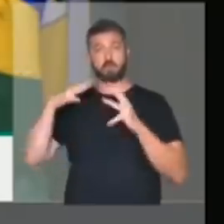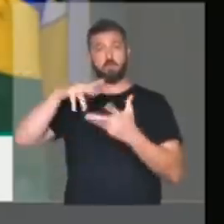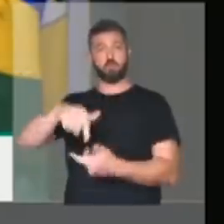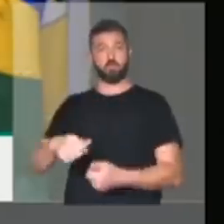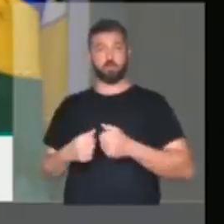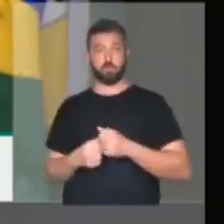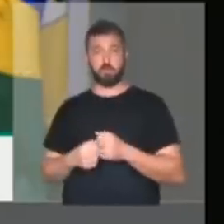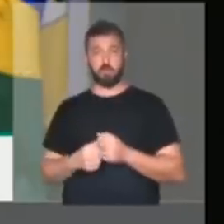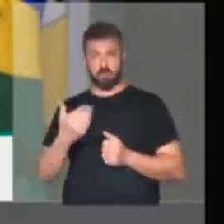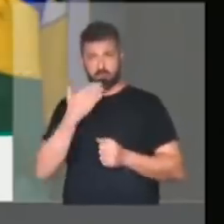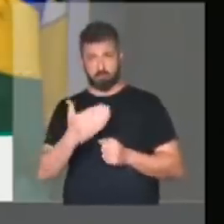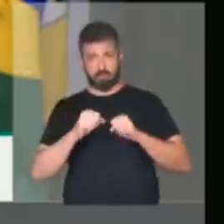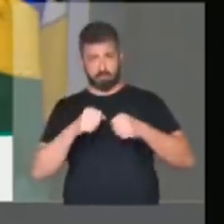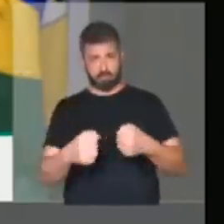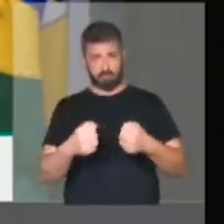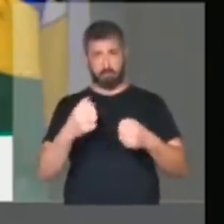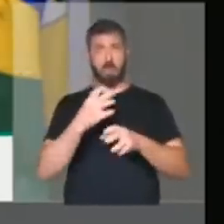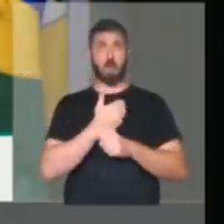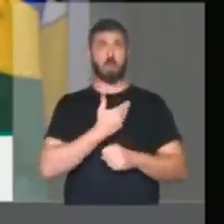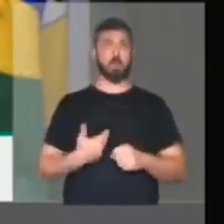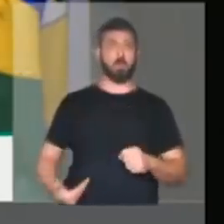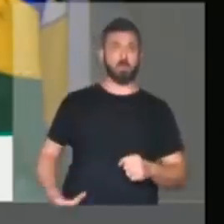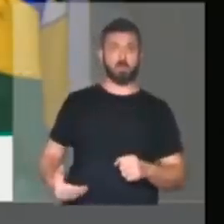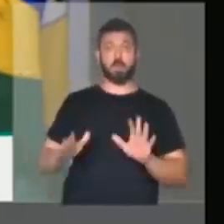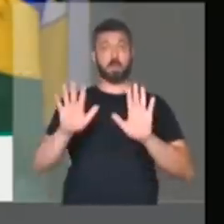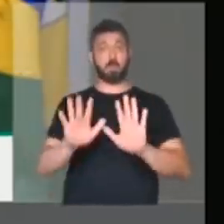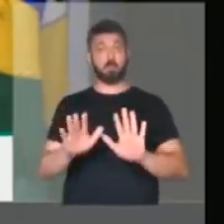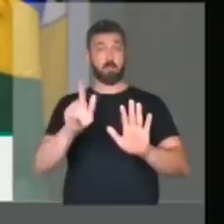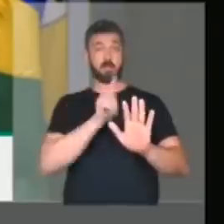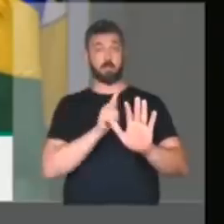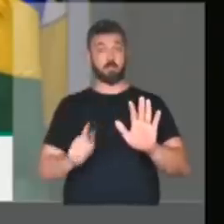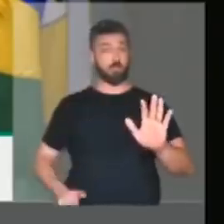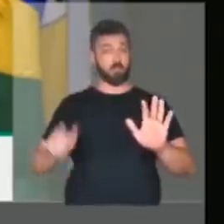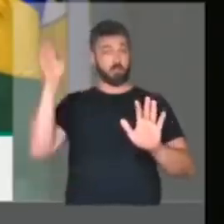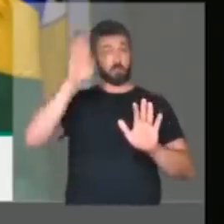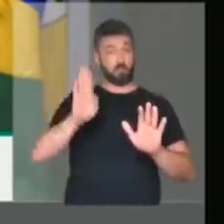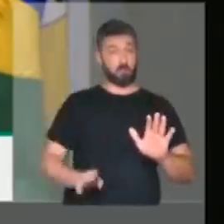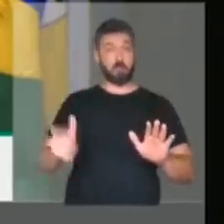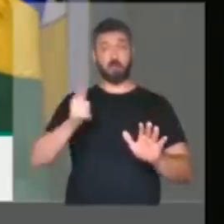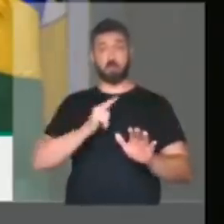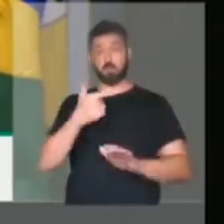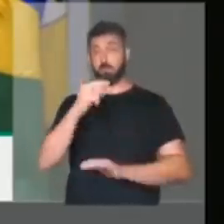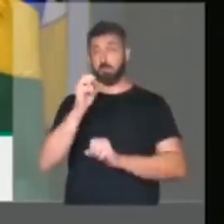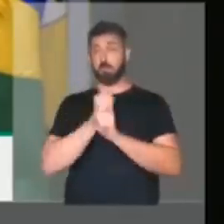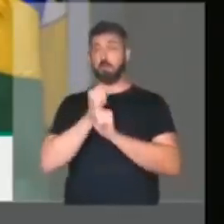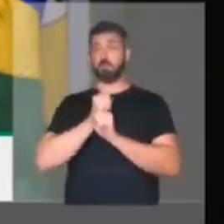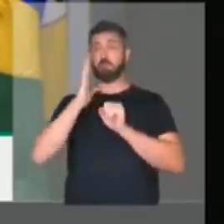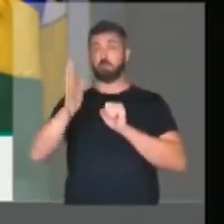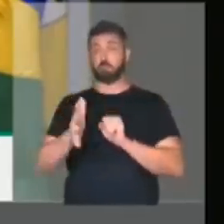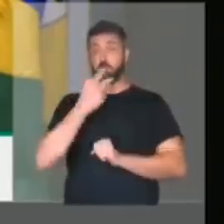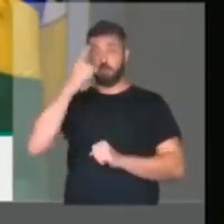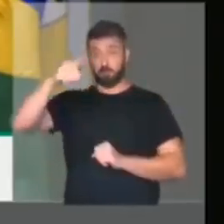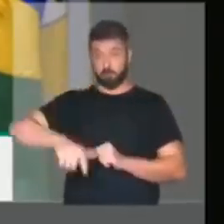internacional em nome da defesa das contas públicas, sendo que o Estado brasileiro já teve mais de 20 anos,